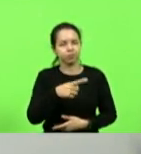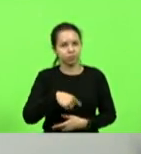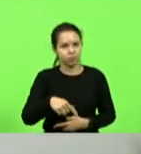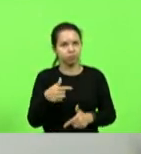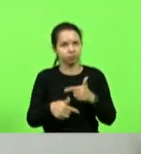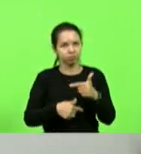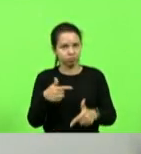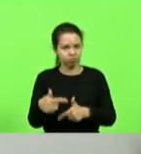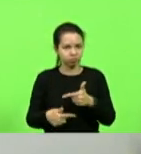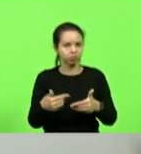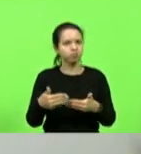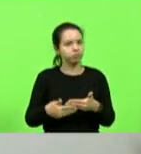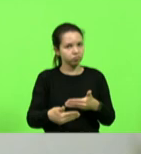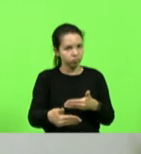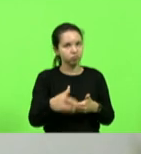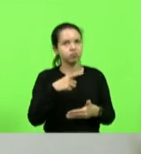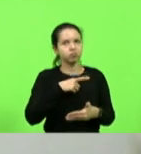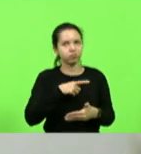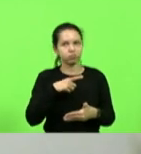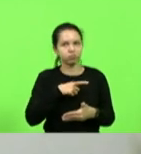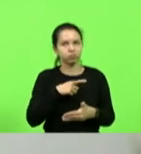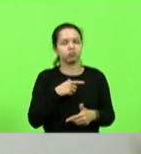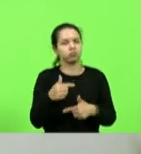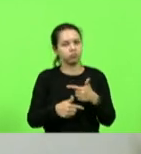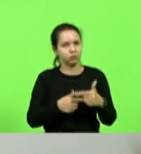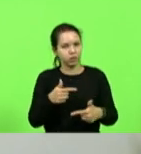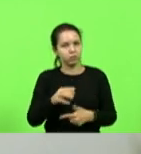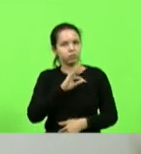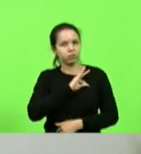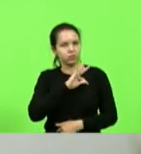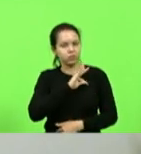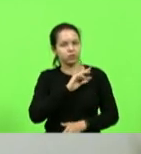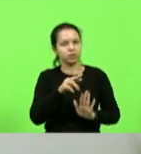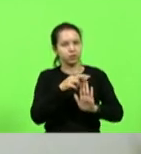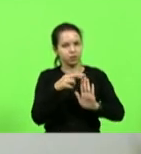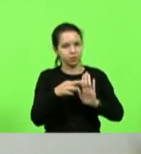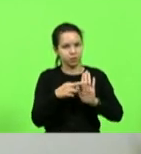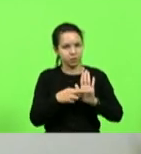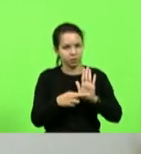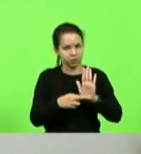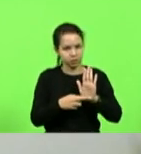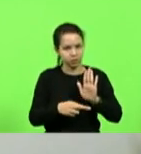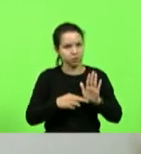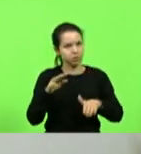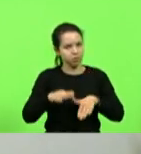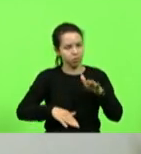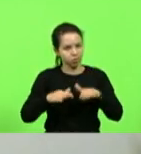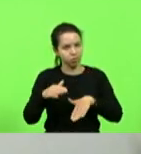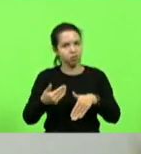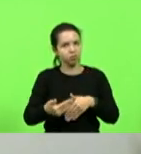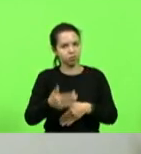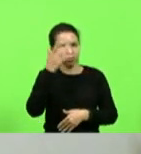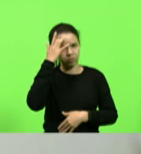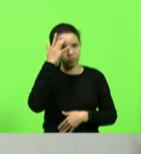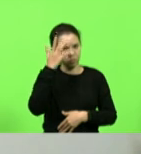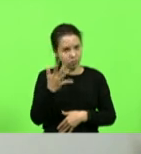frente. Um trabalho é o trabalho técnico da regulamentação, que talvez seja o mais fácil aqui,